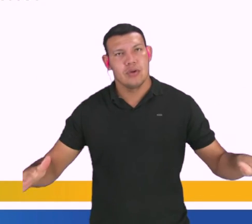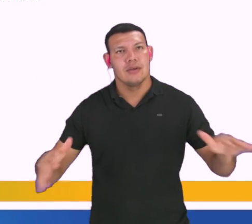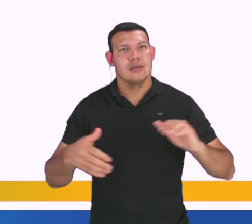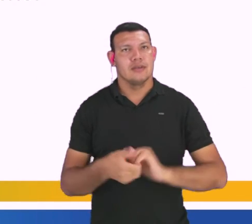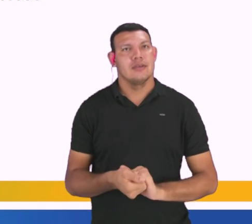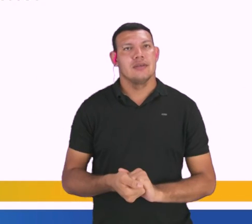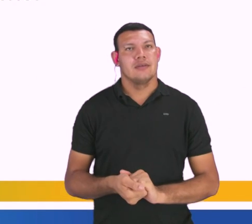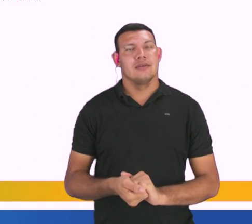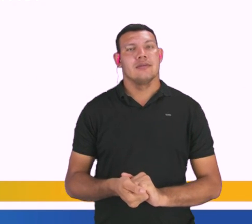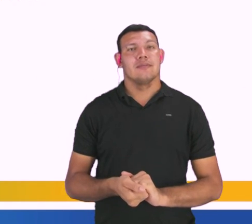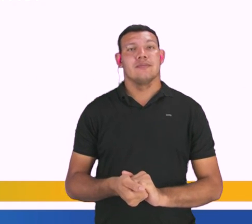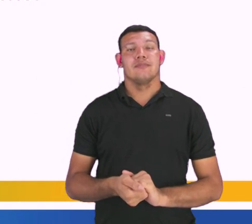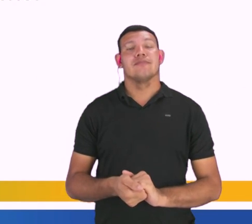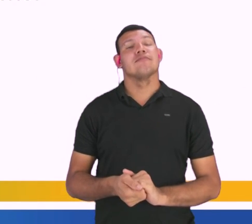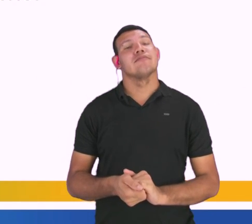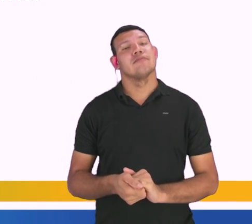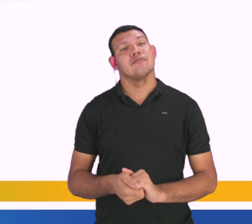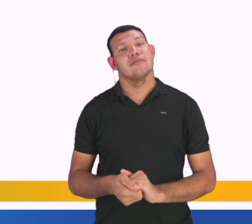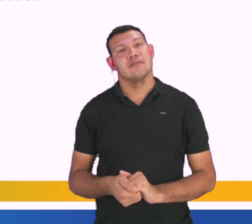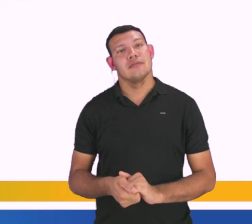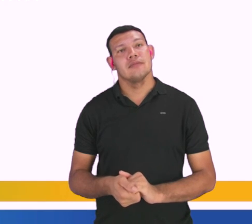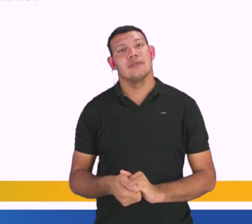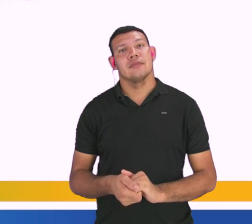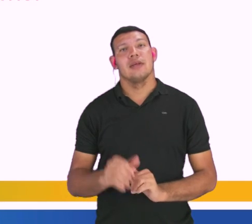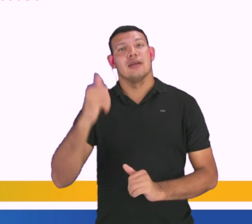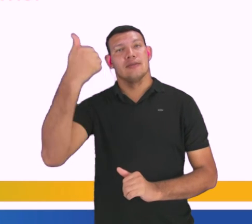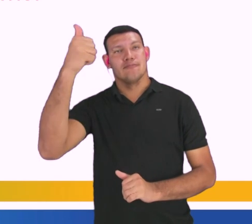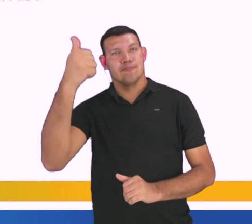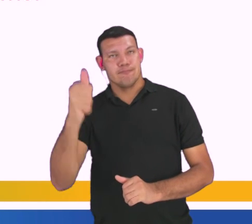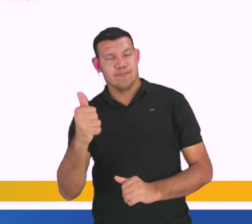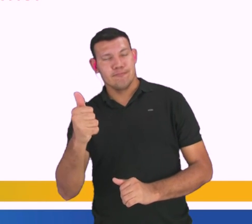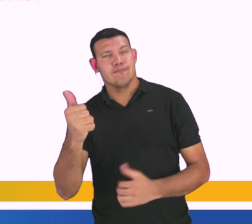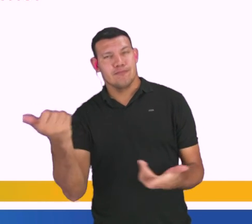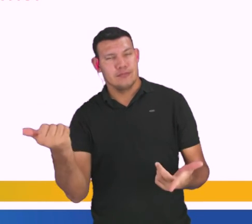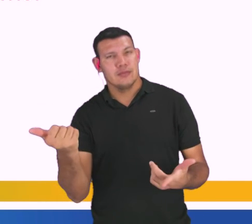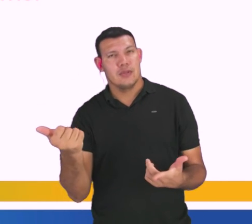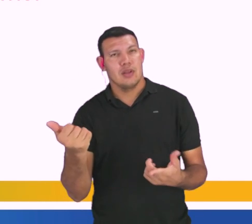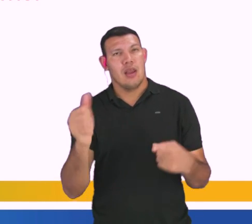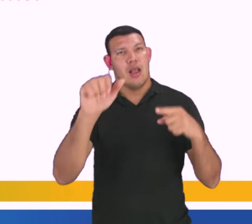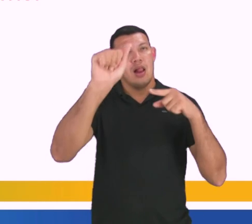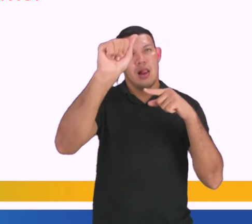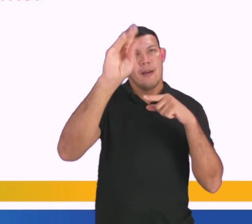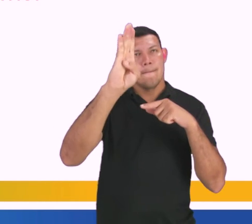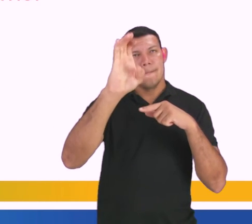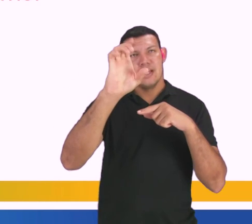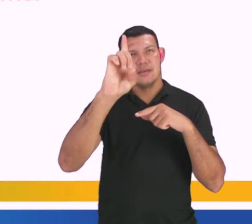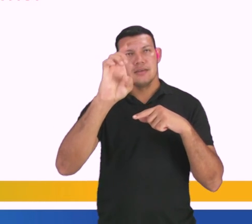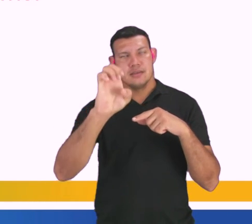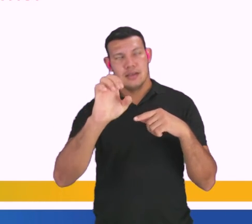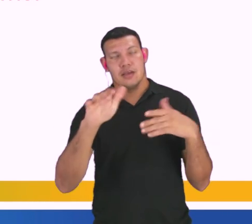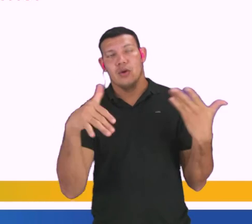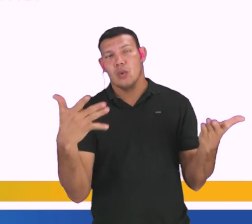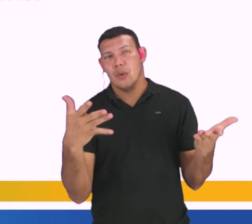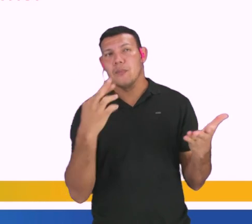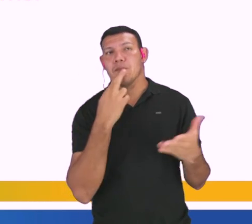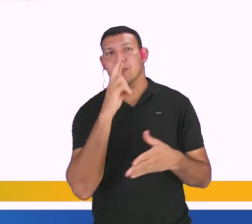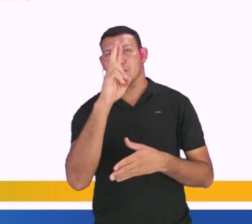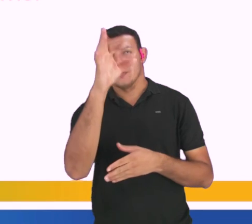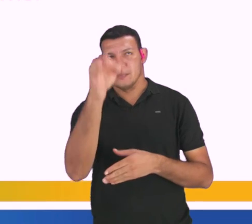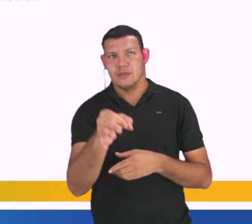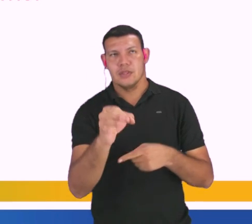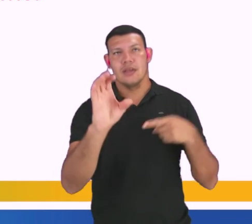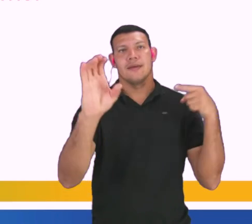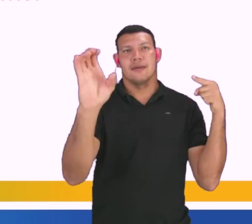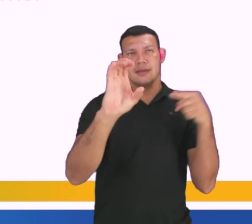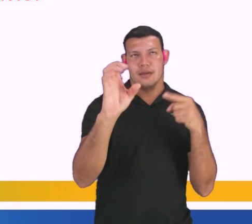do fluido deslocado, ou seja, é por conta do volume. E se a gente analisa aí a opção que responde corretamente a questão, é a